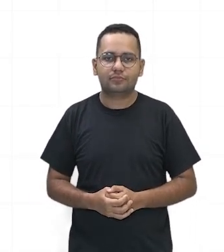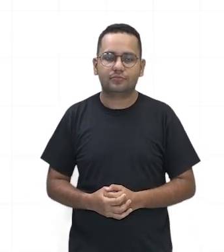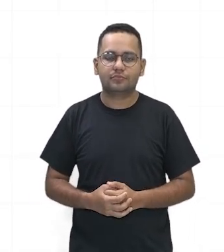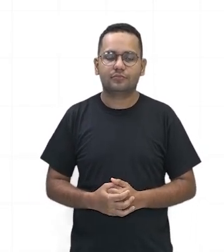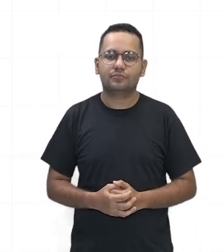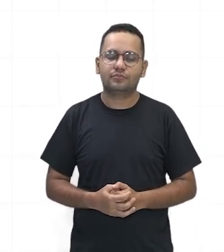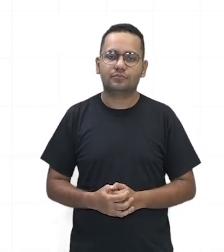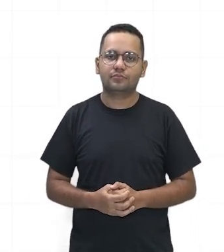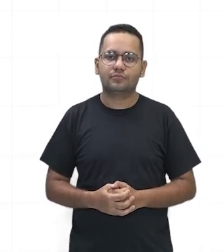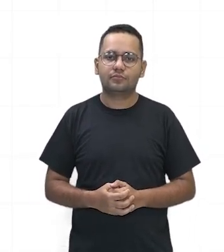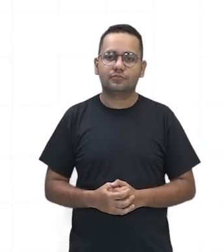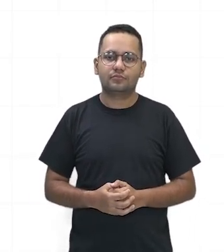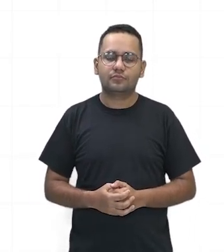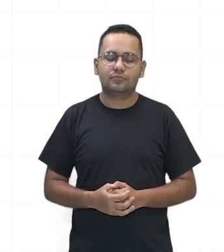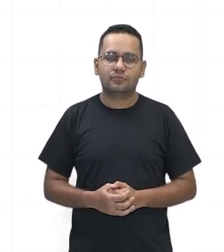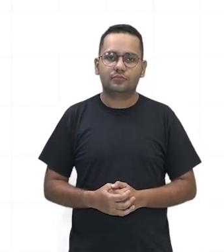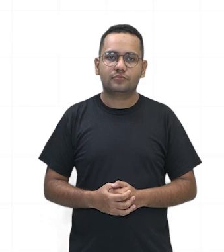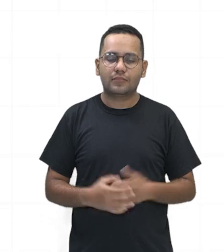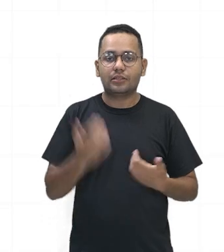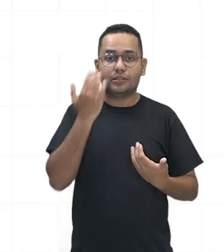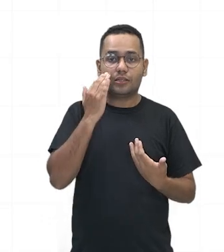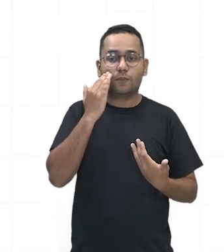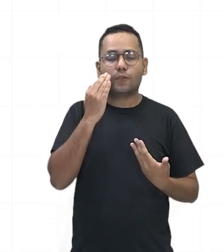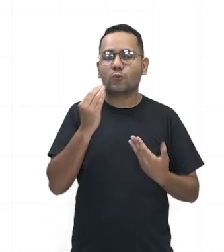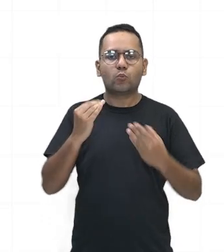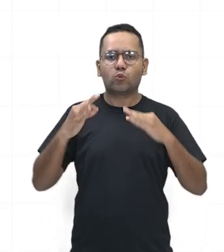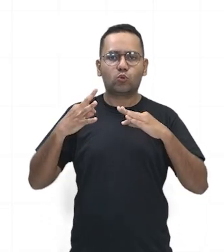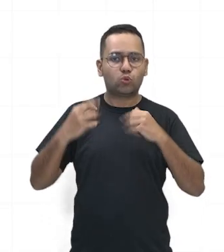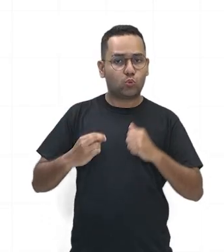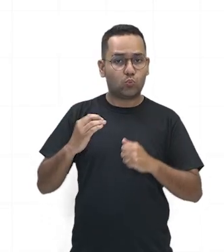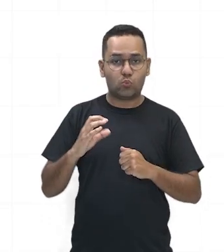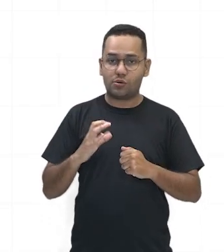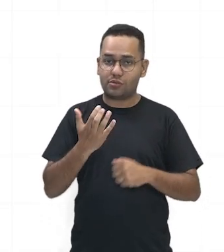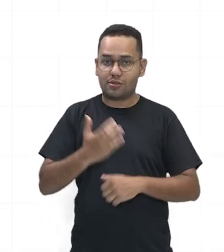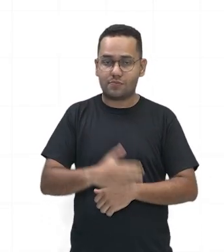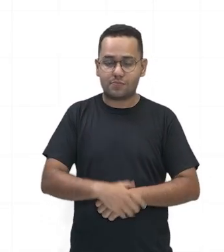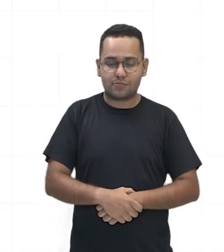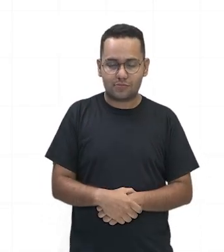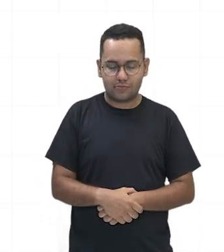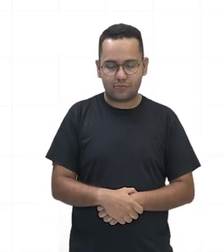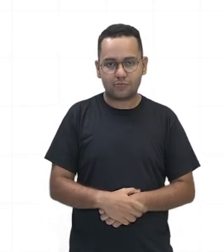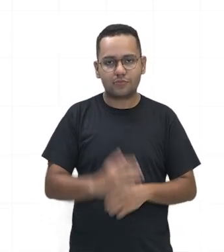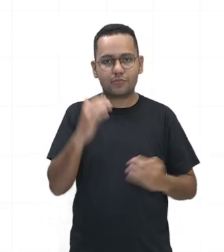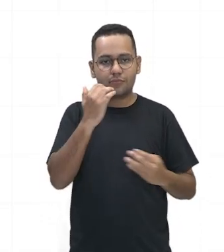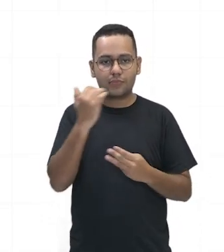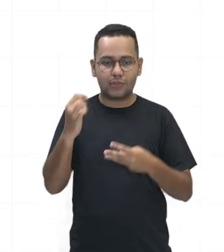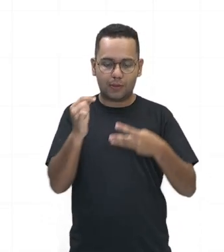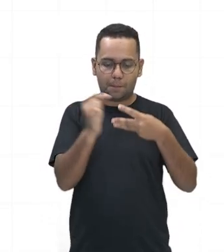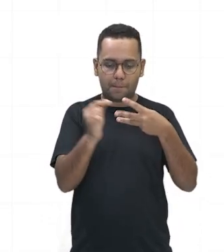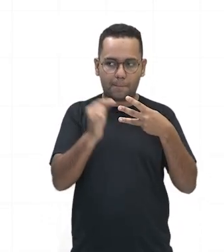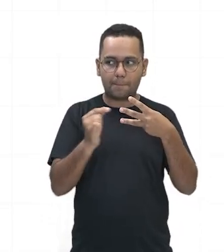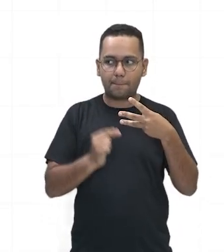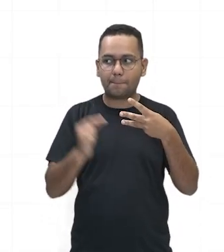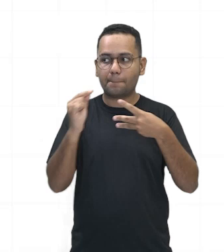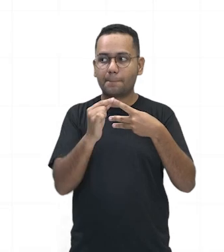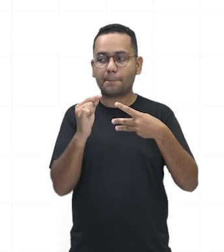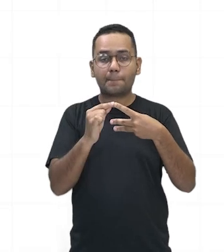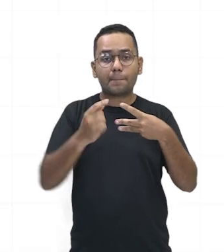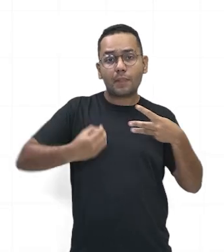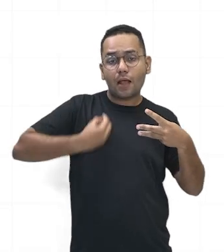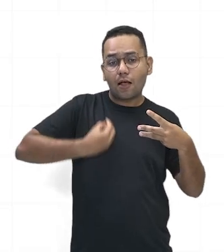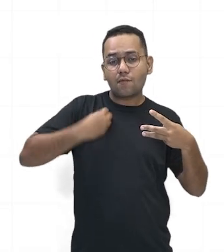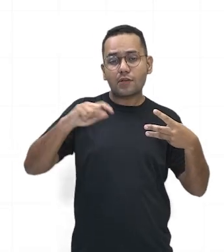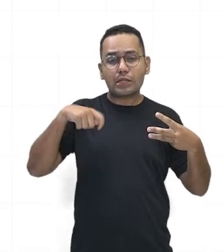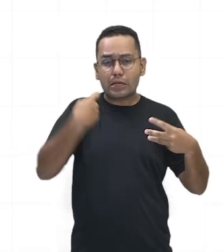sua totalidade, ok? Então, esses três aspectos: a vida como um dom precioso para toda